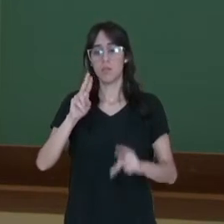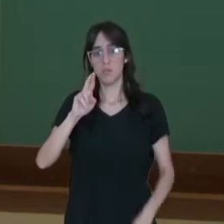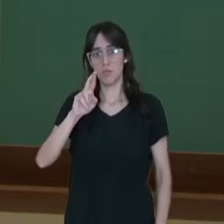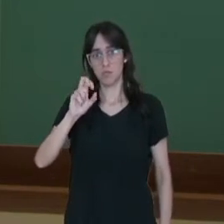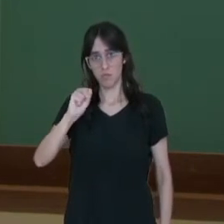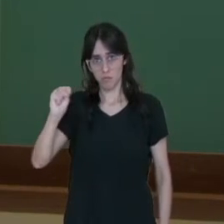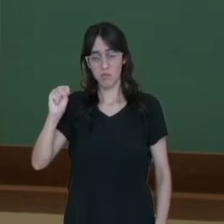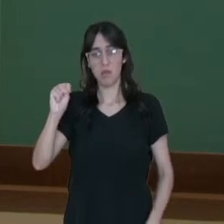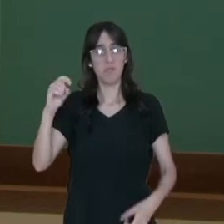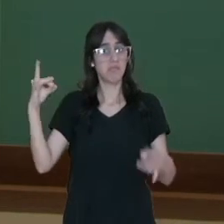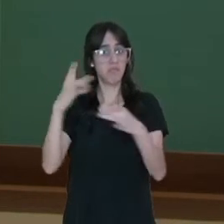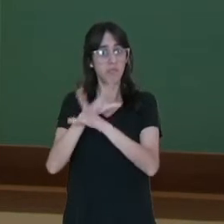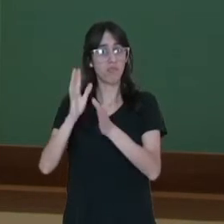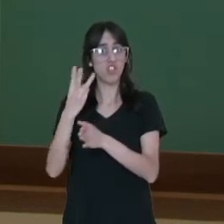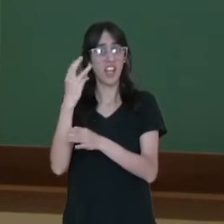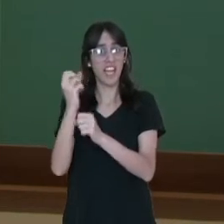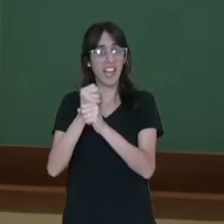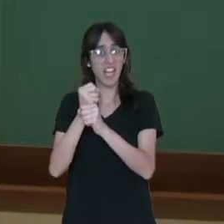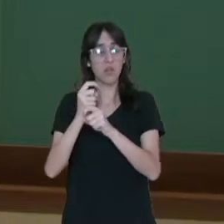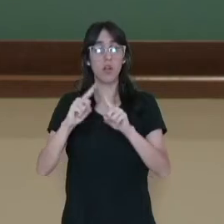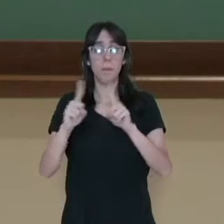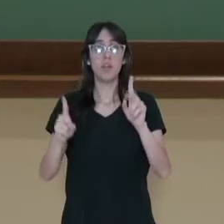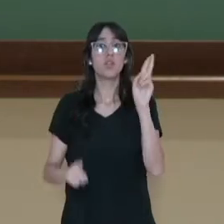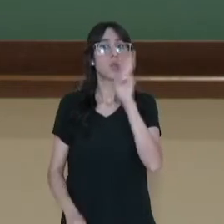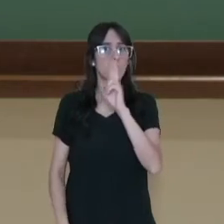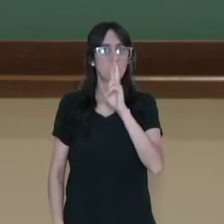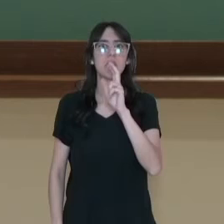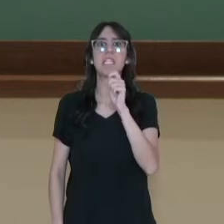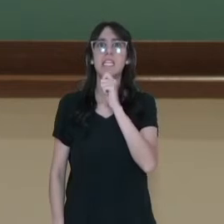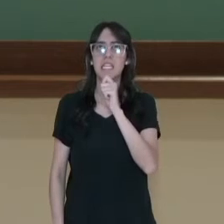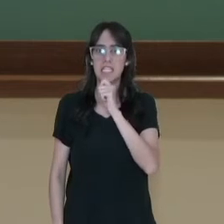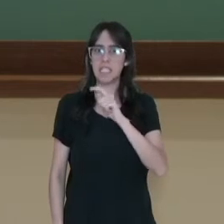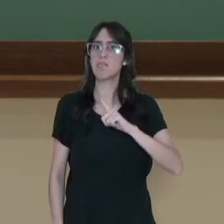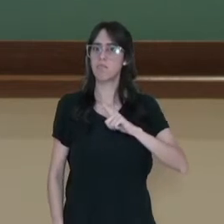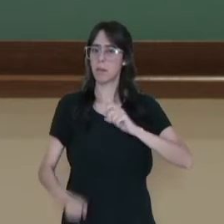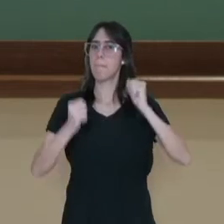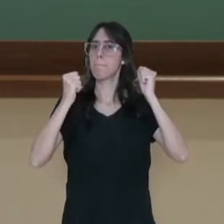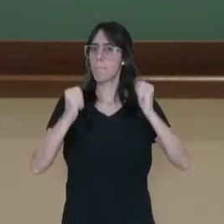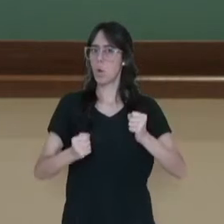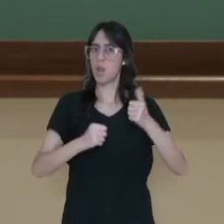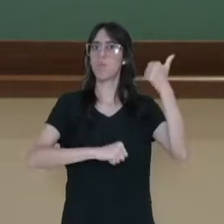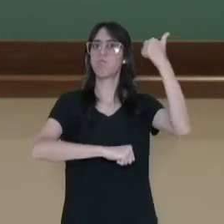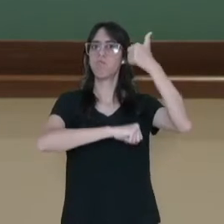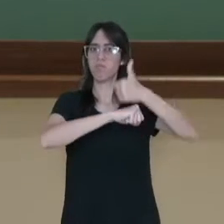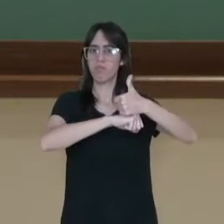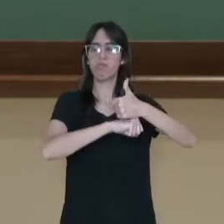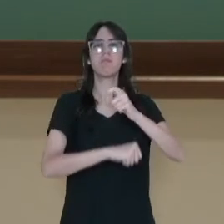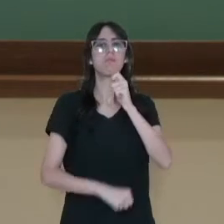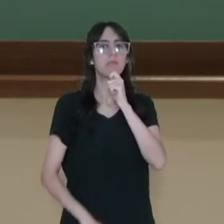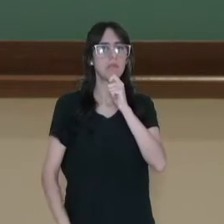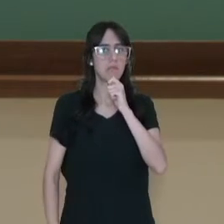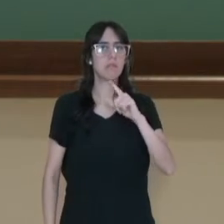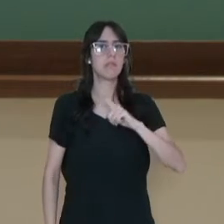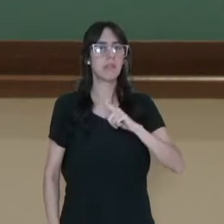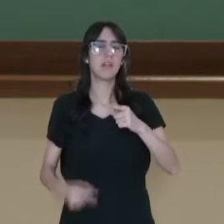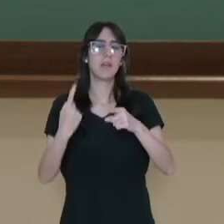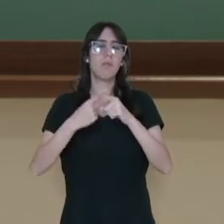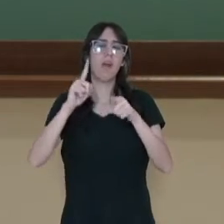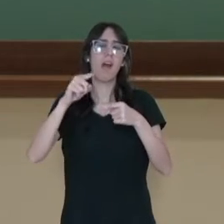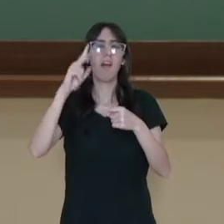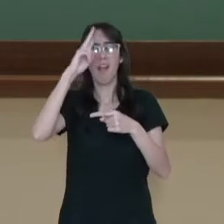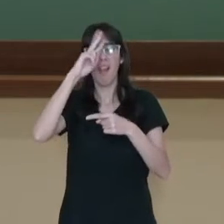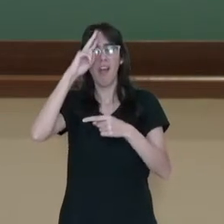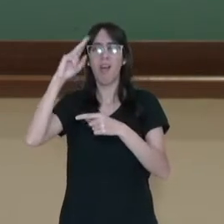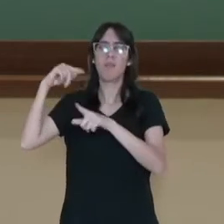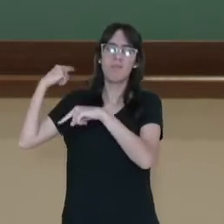ainda possui um governo fortemente centralizador. Essa centralização ainda é vestígios de uma herança lá